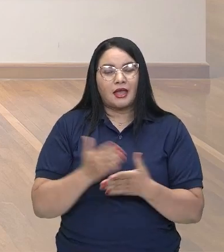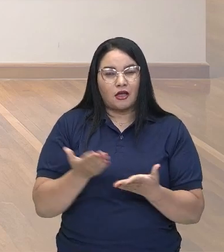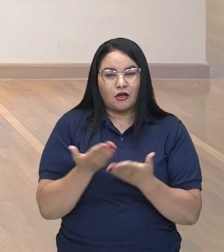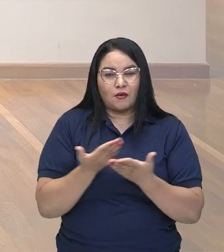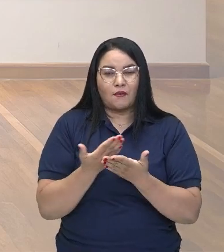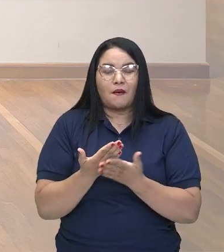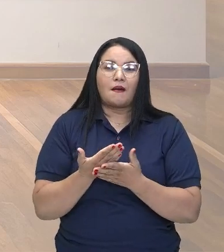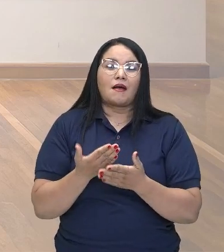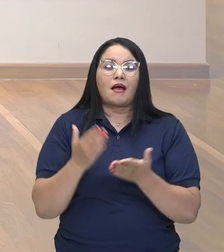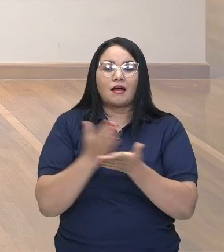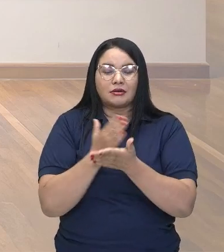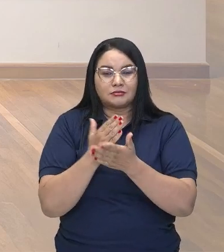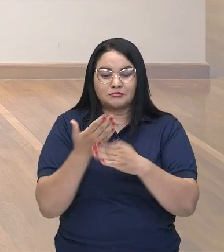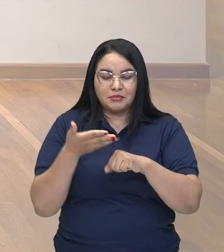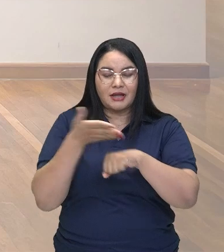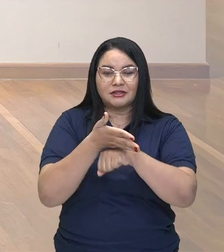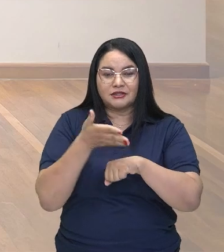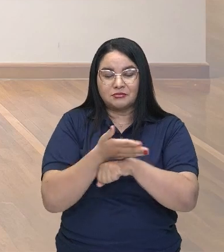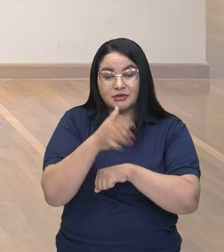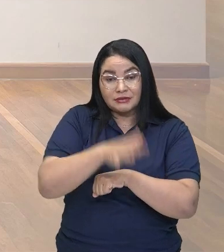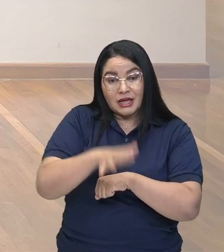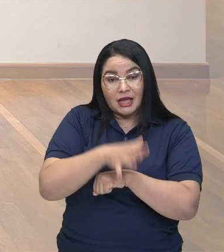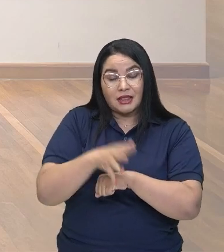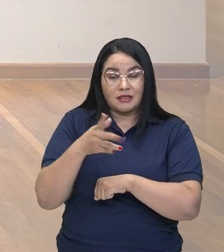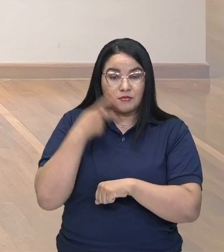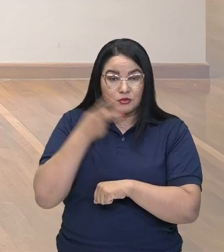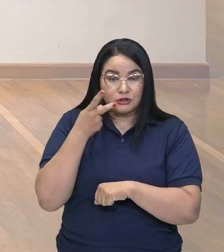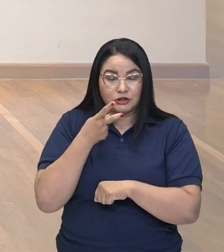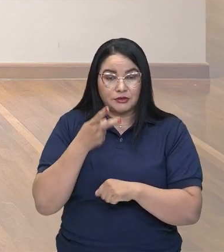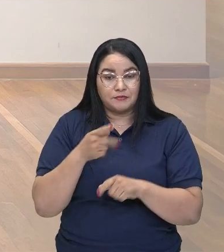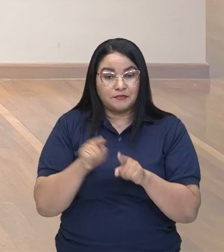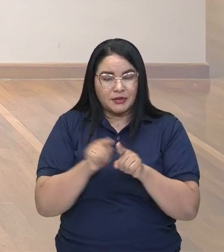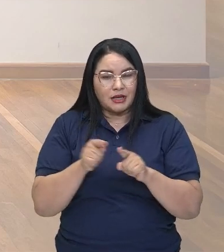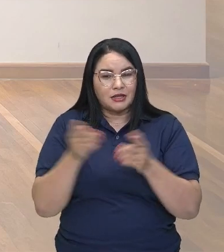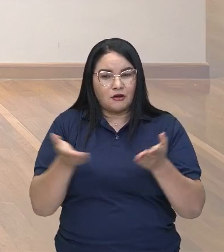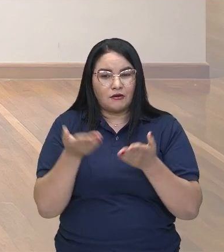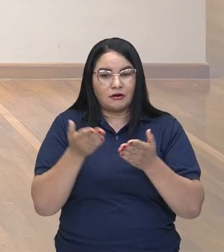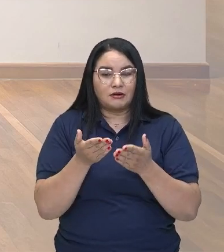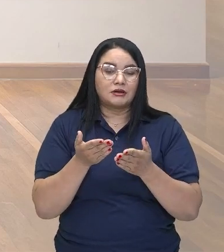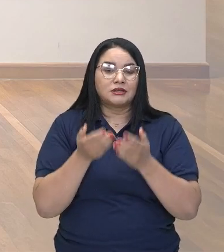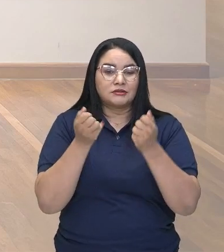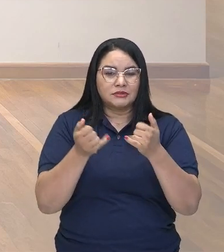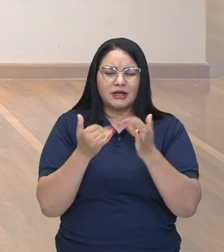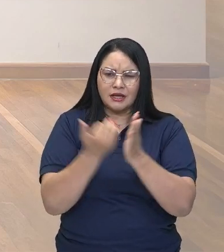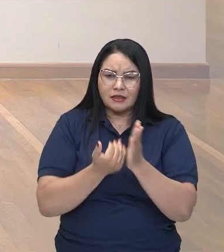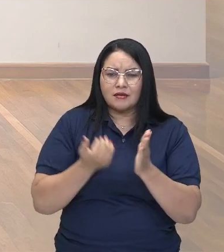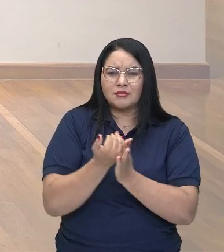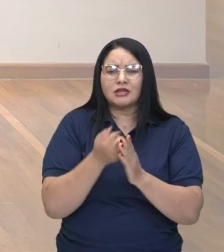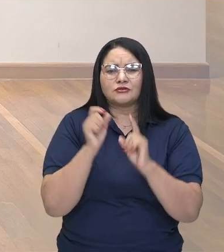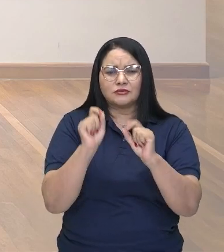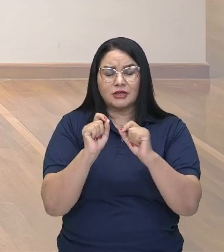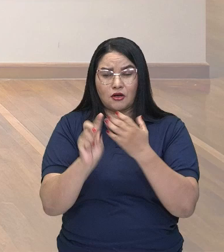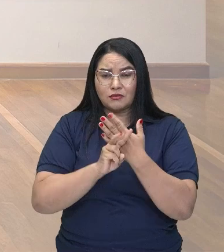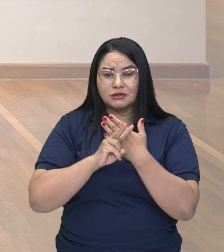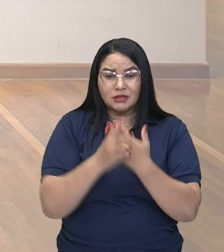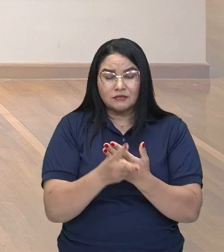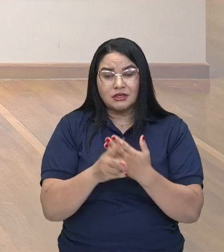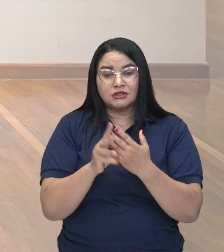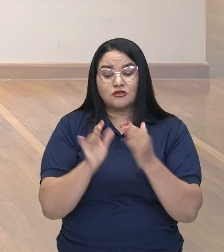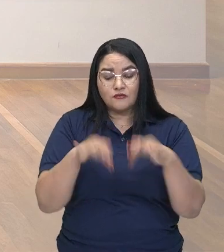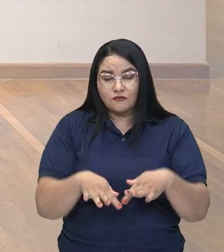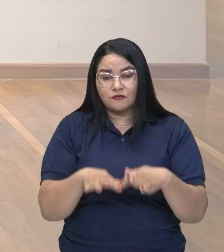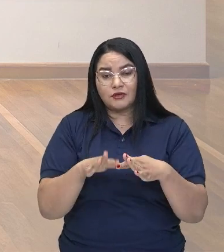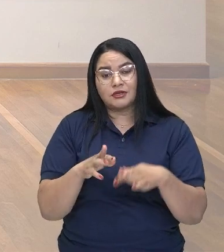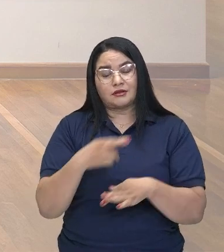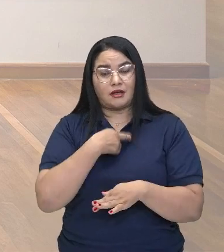participando aí da questão, né, da política. E agora nós vamos ver as consequências, né, do fim da República